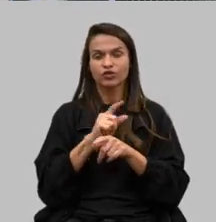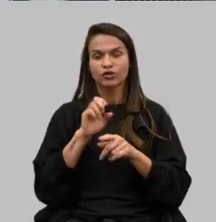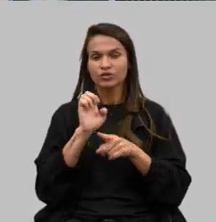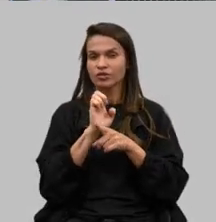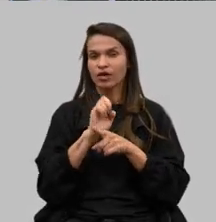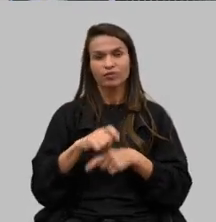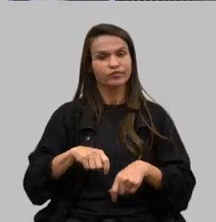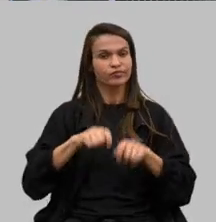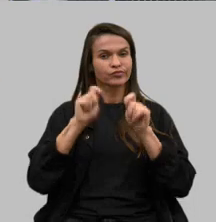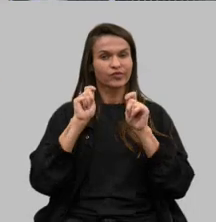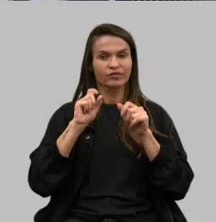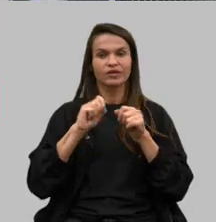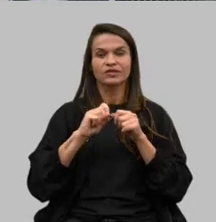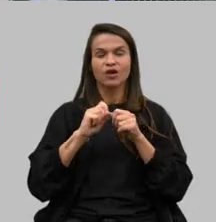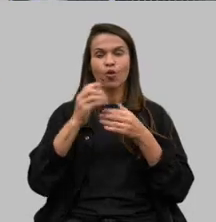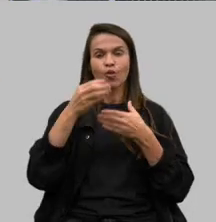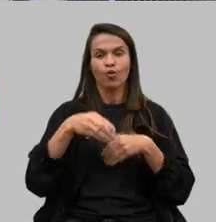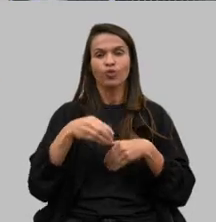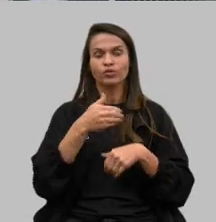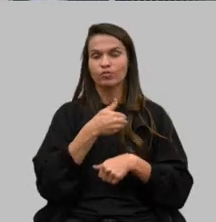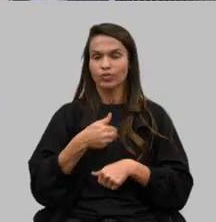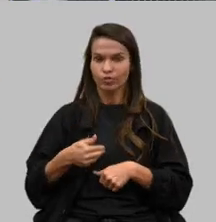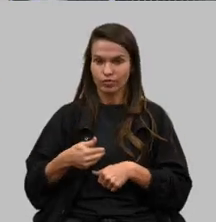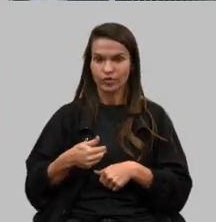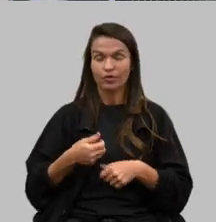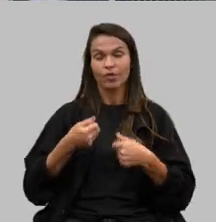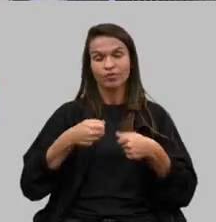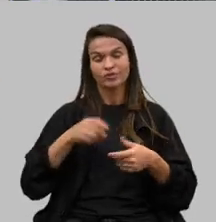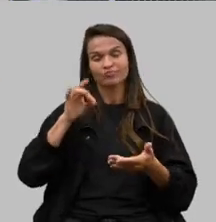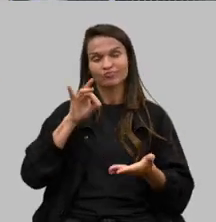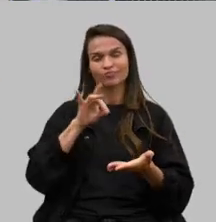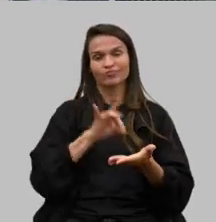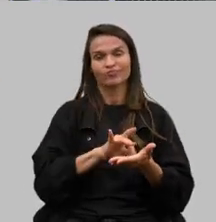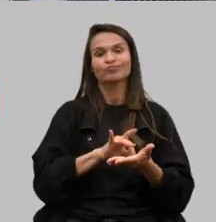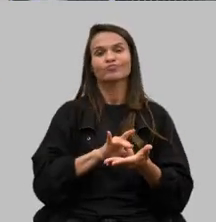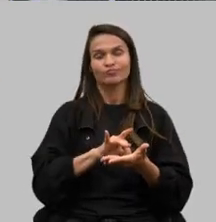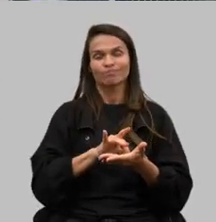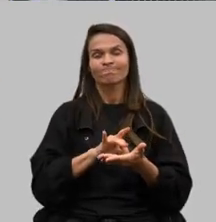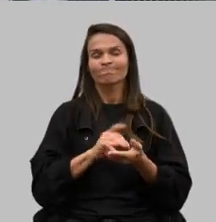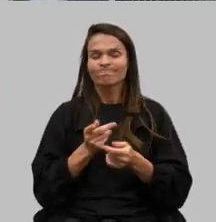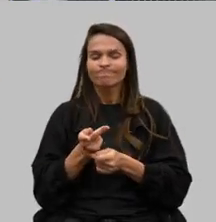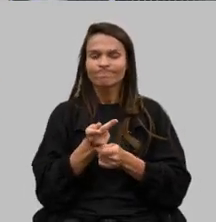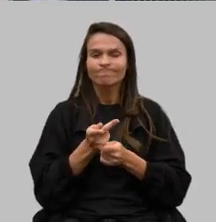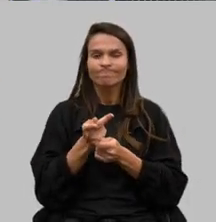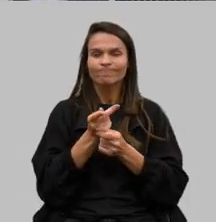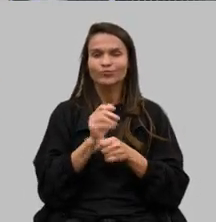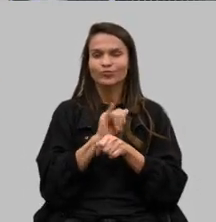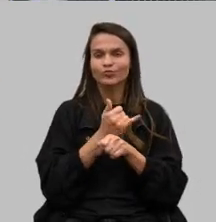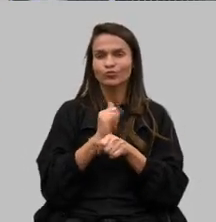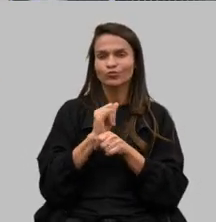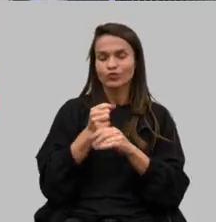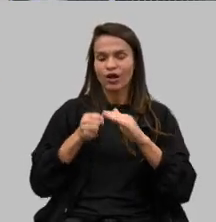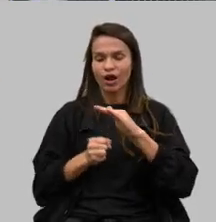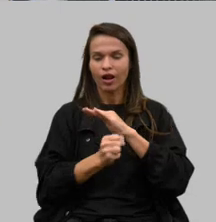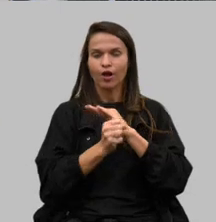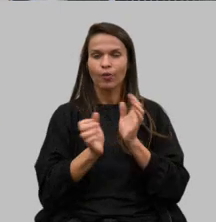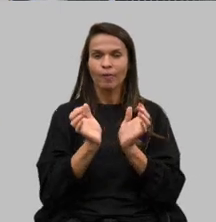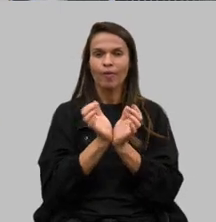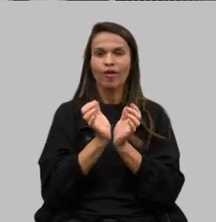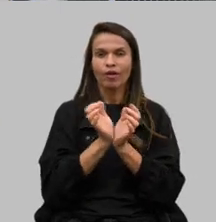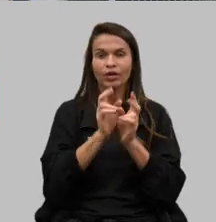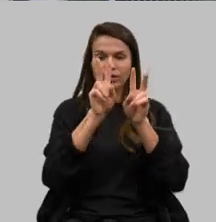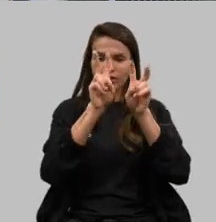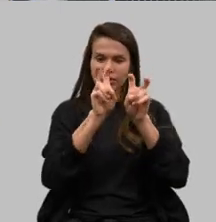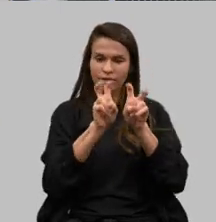condição de fazer concurso público então eu tenho que de fato buscar formas eficientes de alocar a minha equipe em temas que